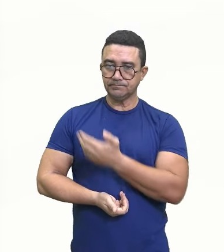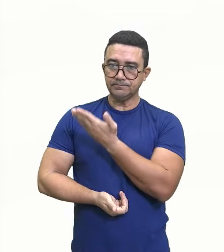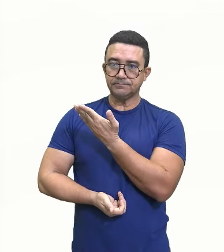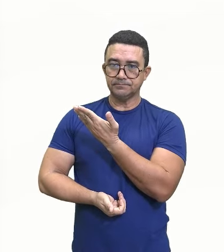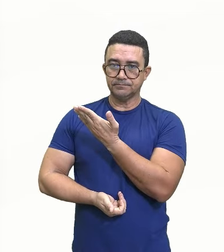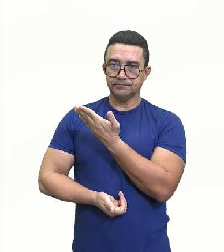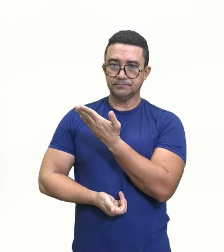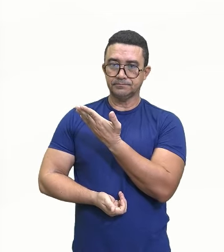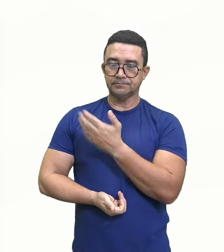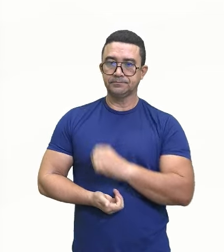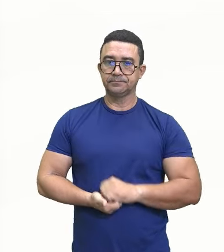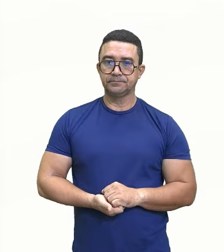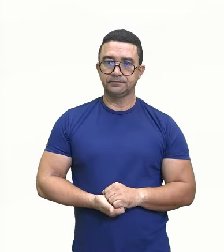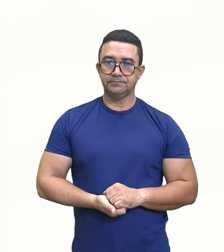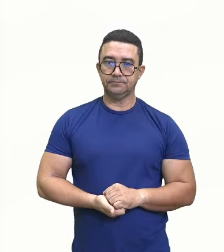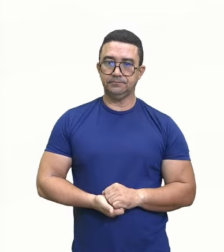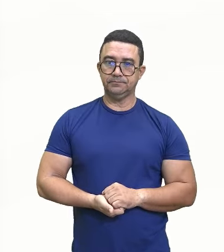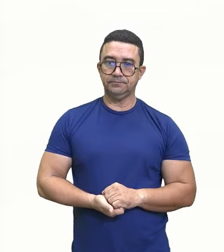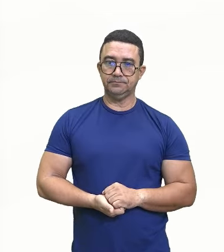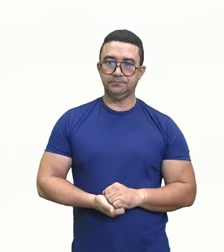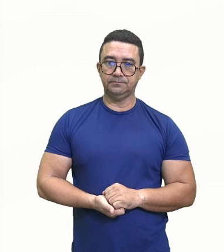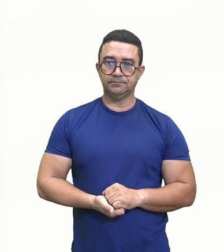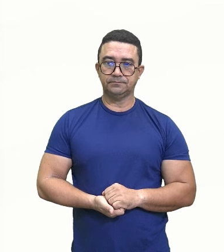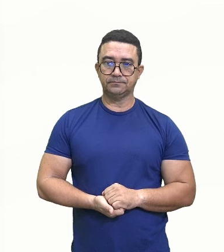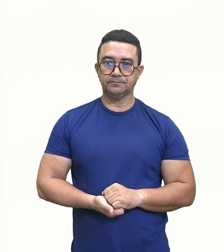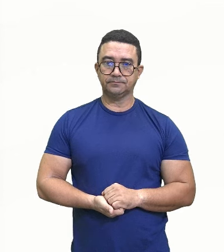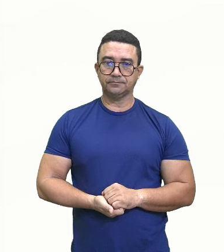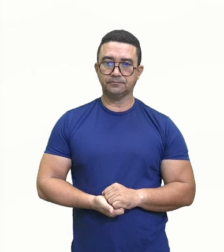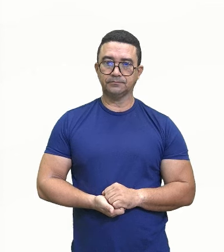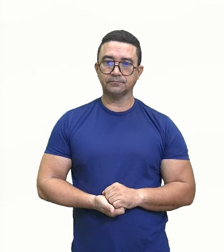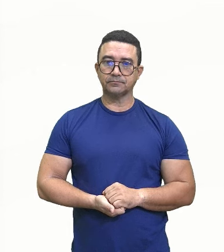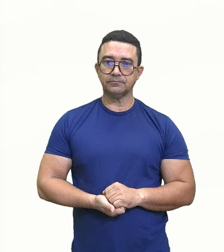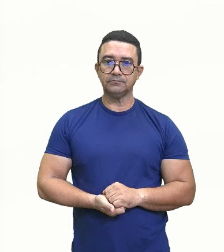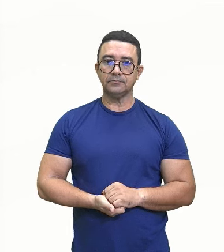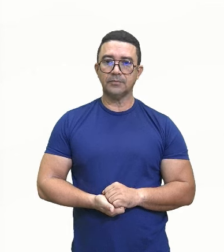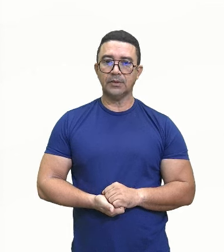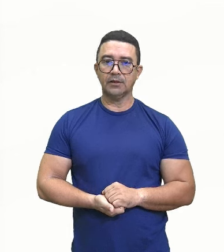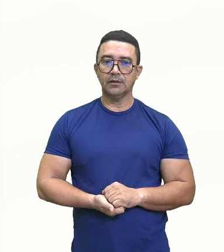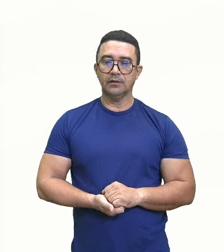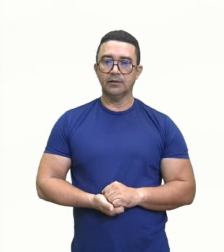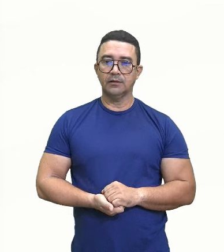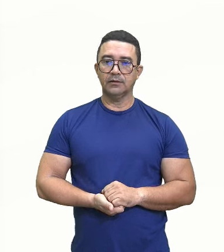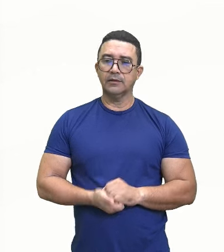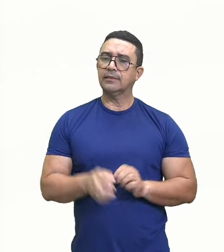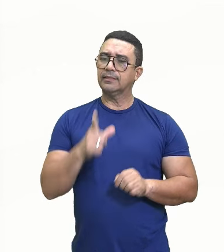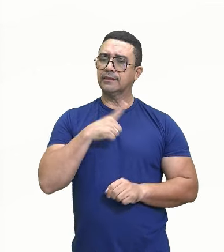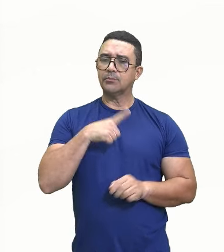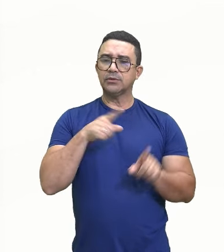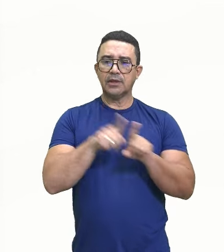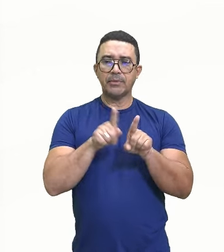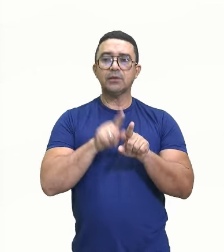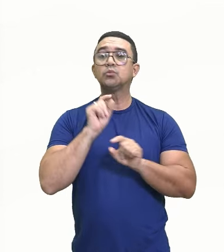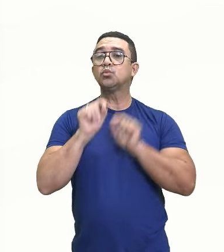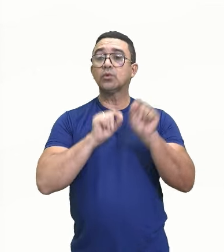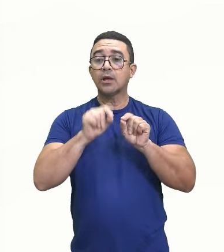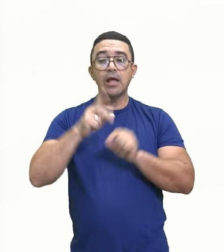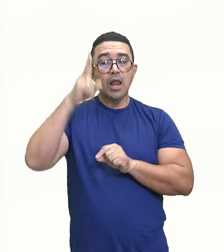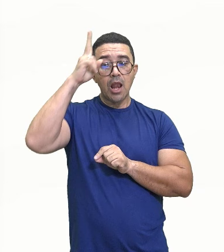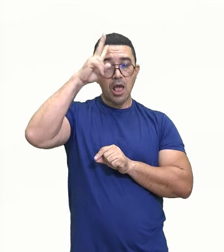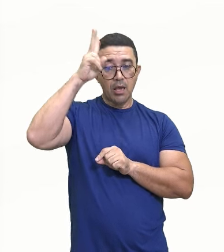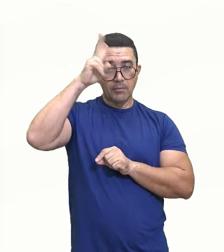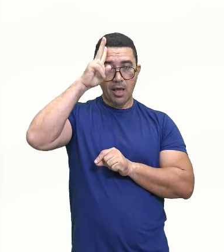cartela. Atenção, porque nós temos também aqui que lembrar que